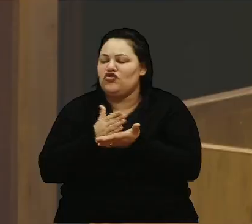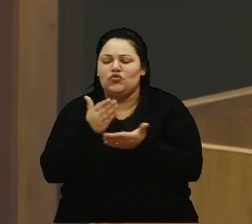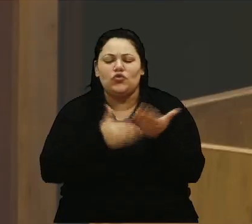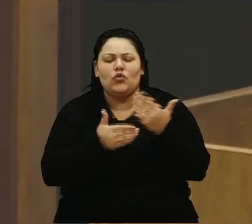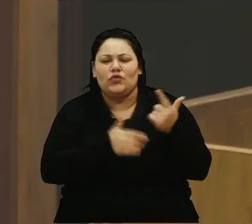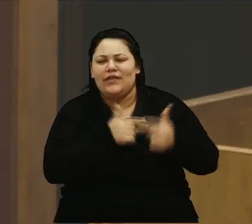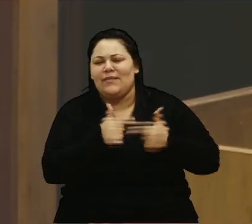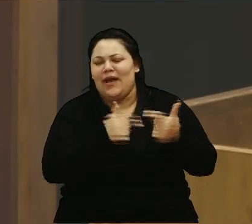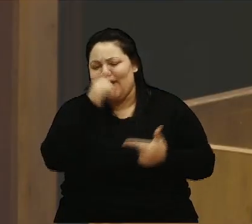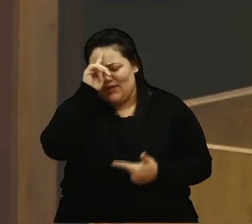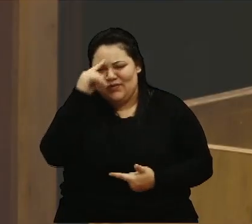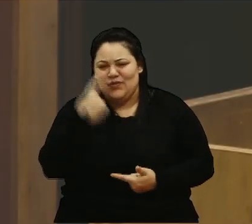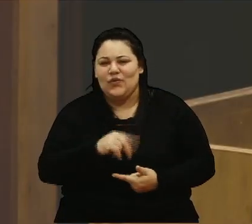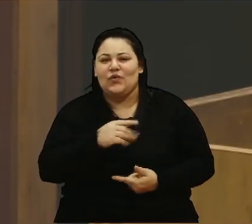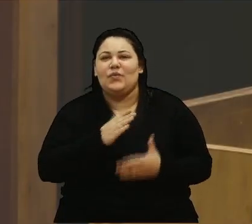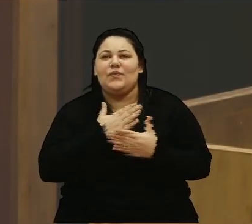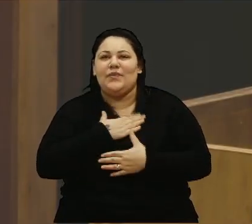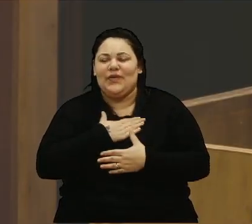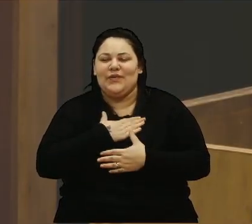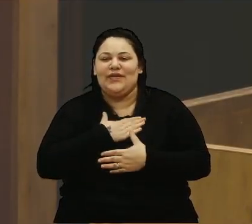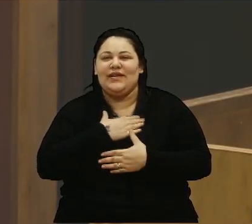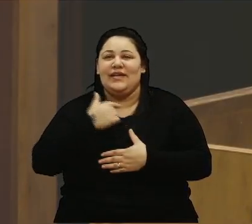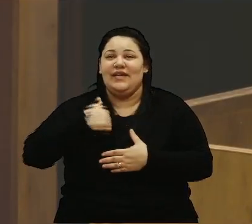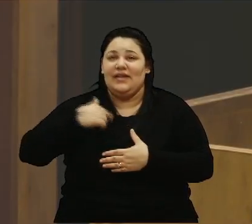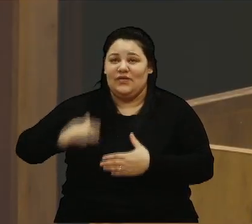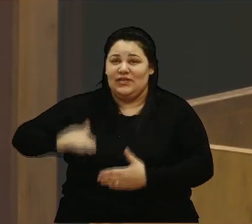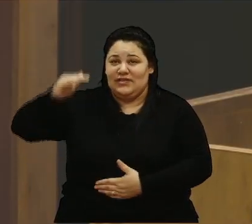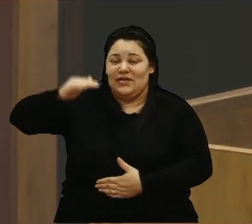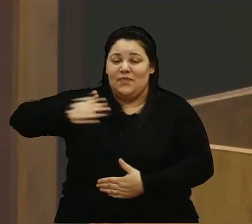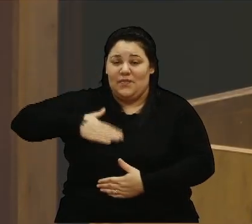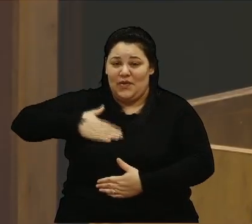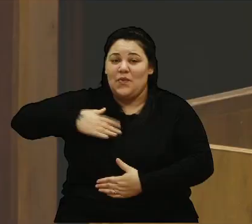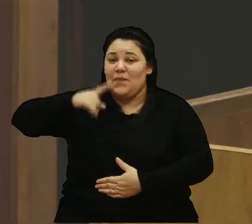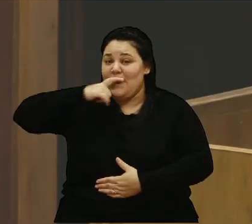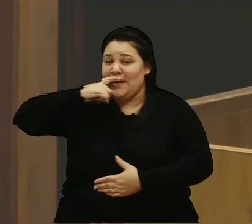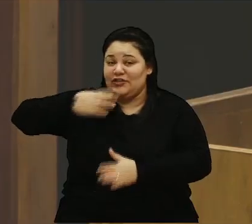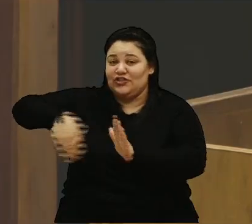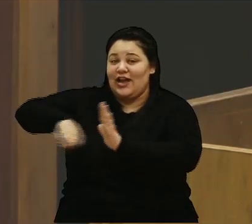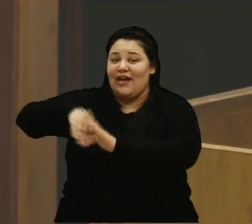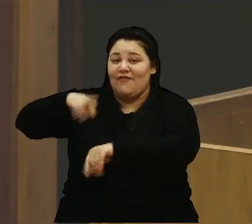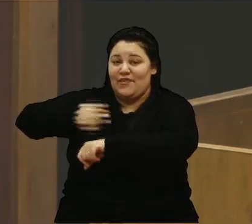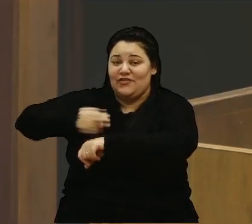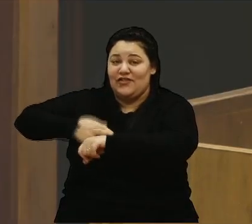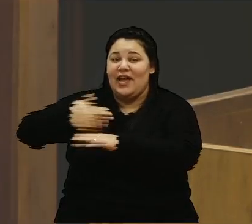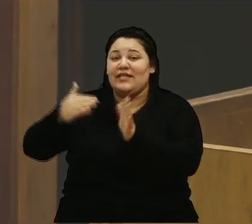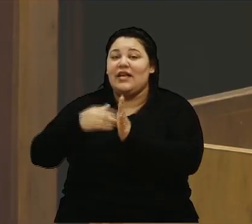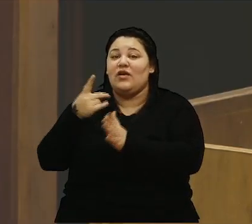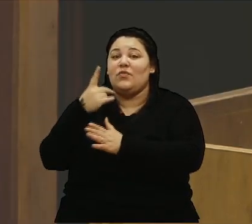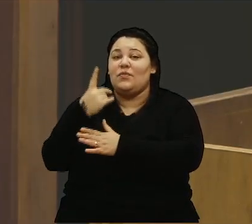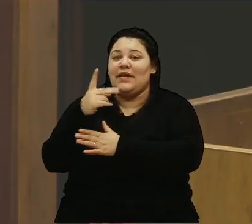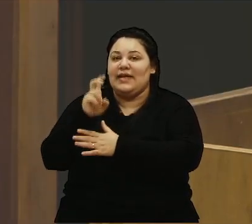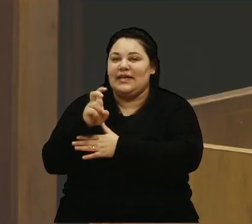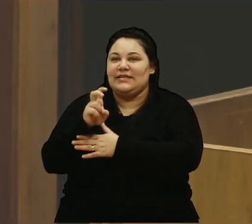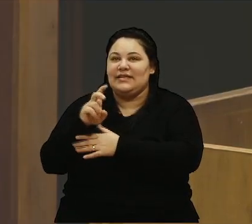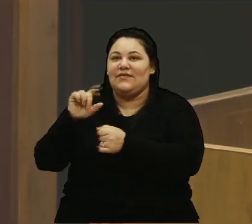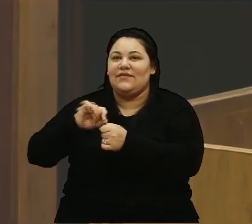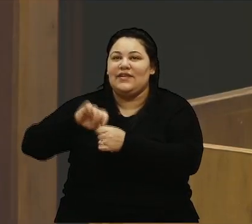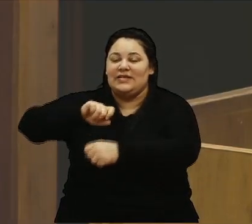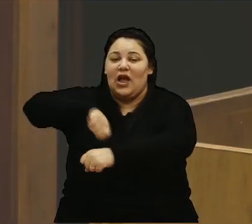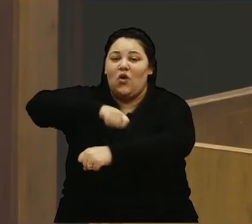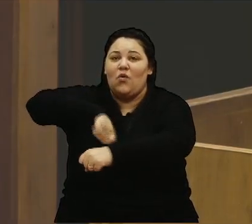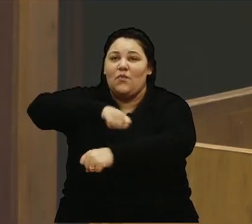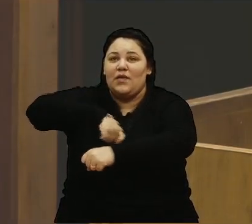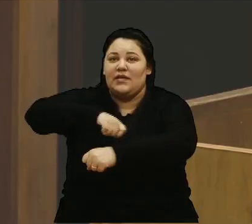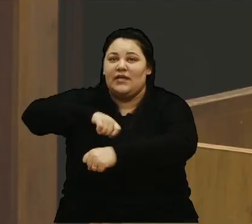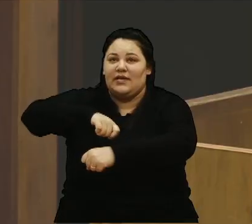Vereador Sandro, eu cresci em um lar onde meu pai chegava ao meio-dia, chegava meio-dia em casa. E até 1h15 ele tinha que fazer comida. E muitas vezes o que ele fazia em casa era